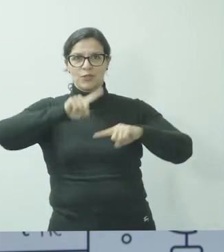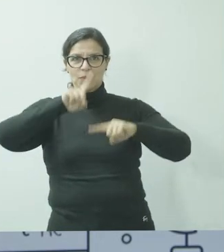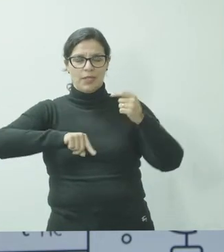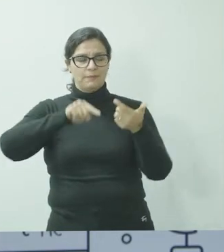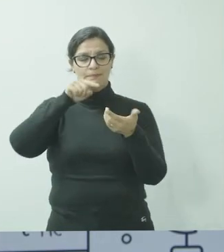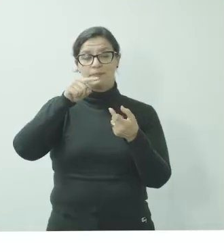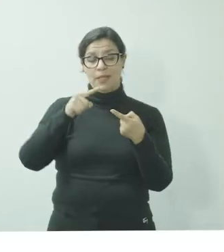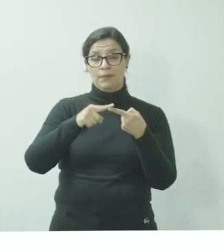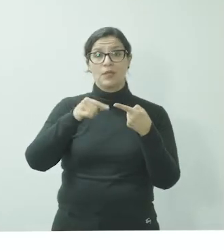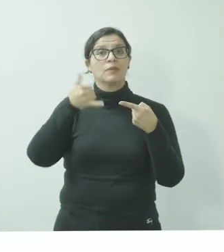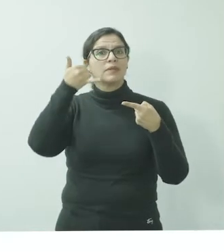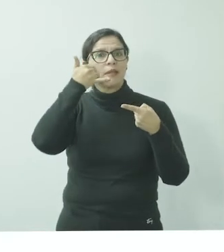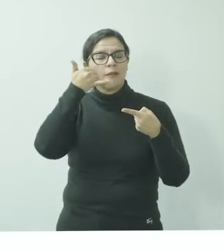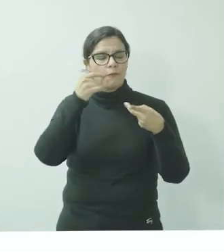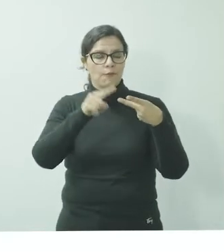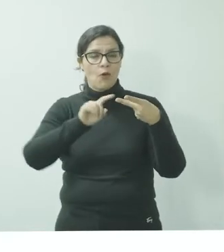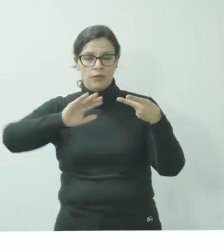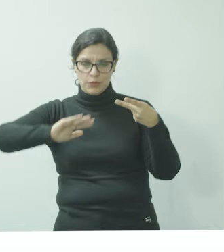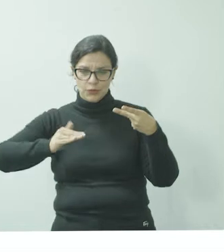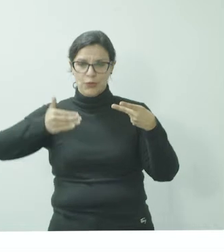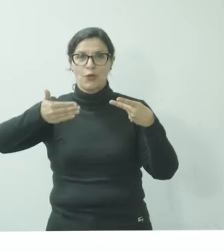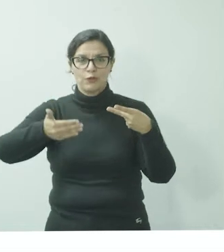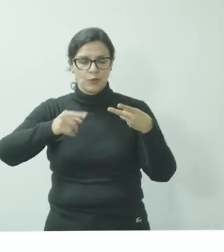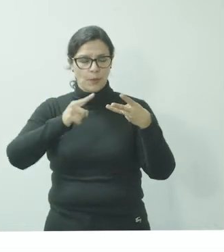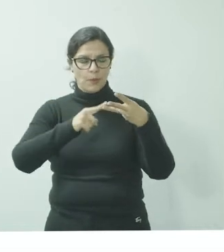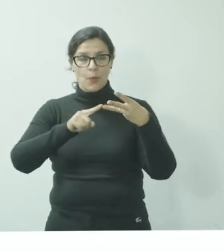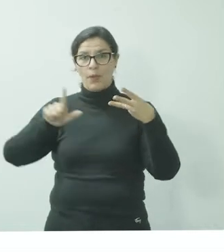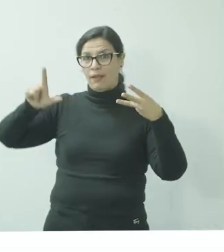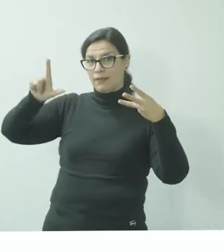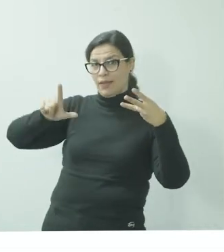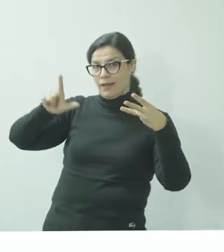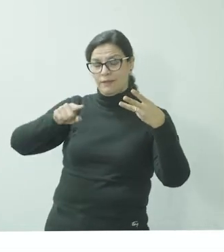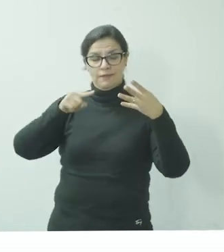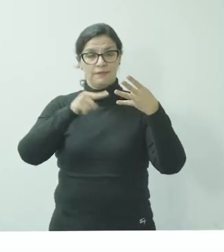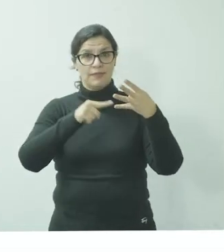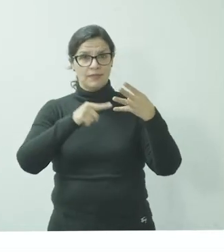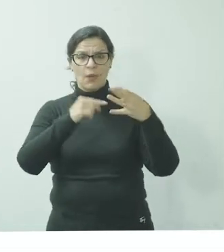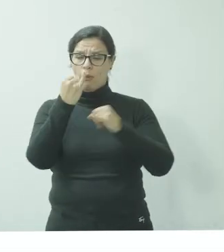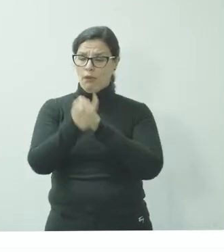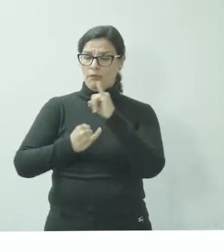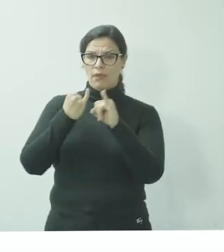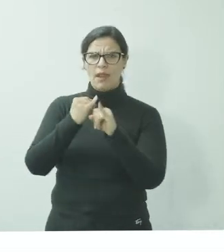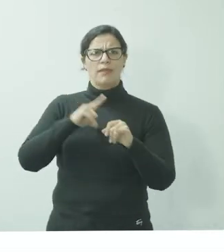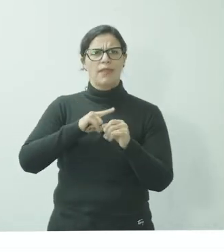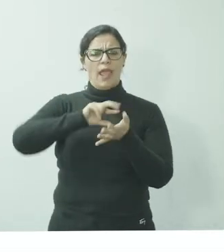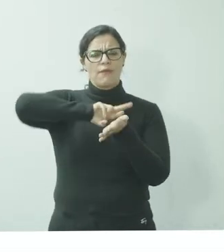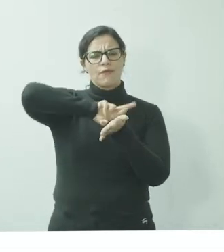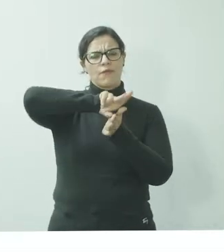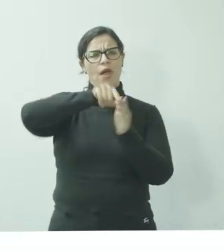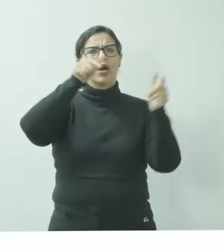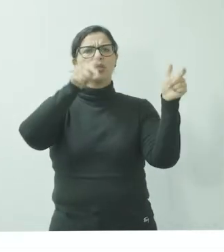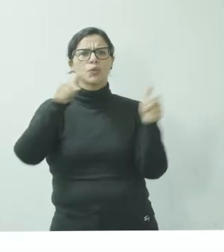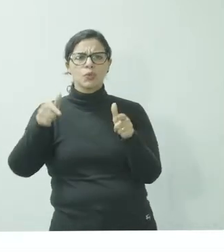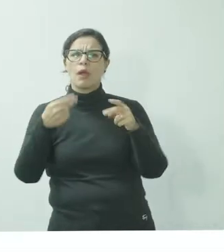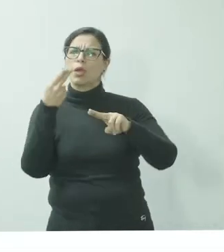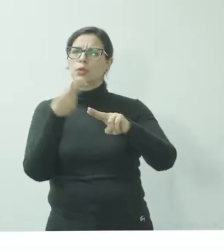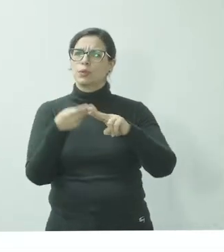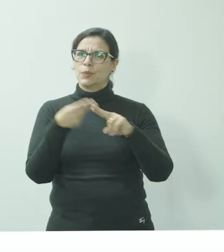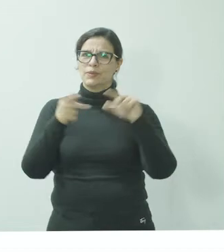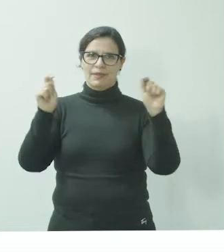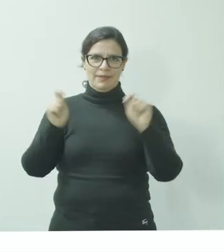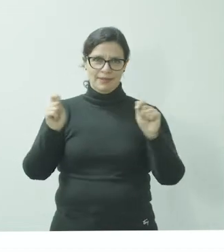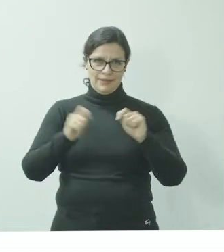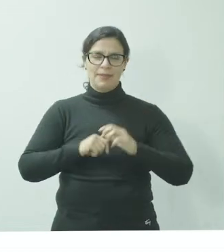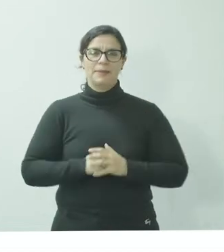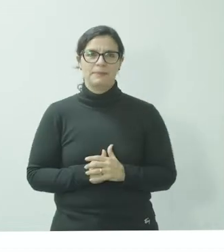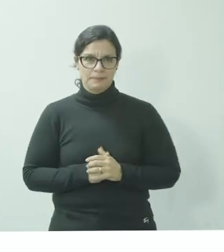celular tem no notebook tem na televisão né então a internet hoje ela está difundida em quase todos